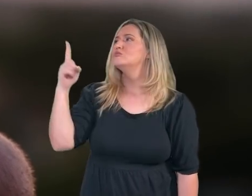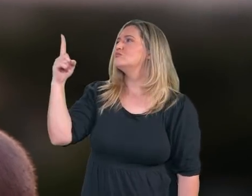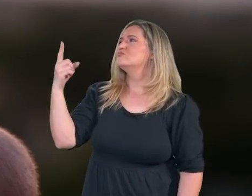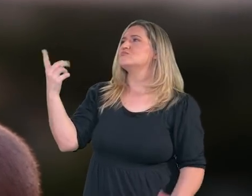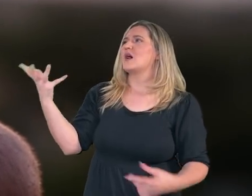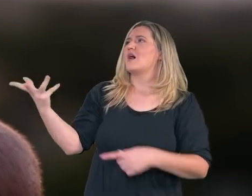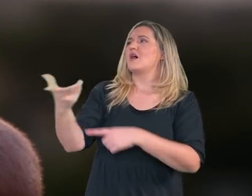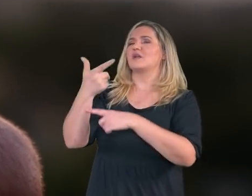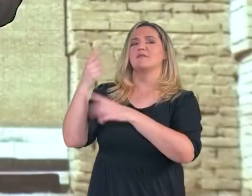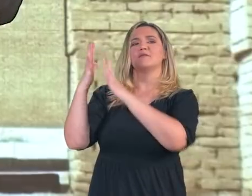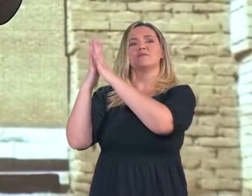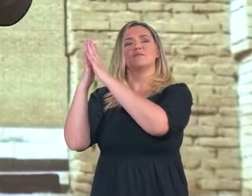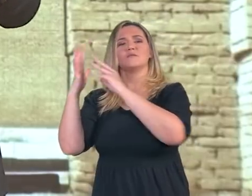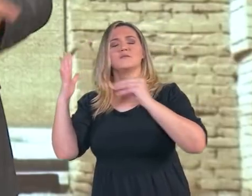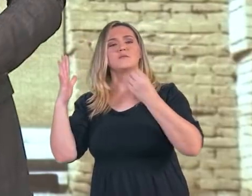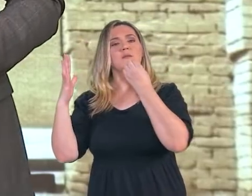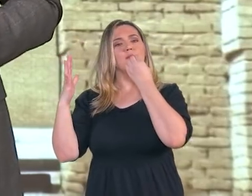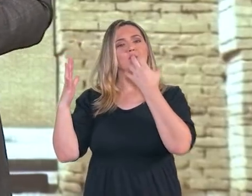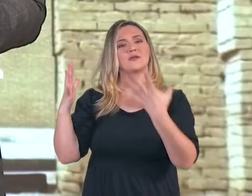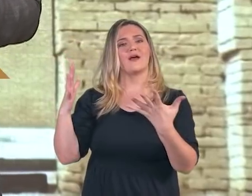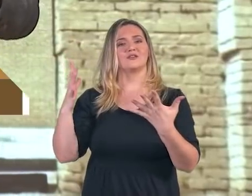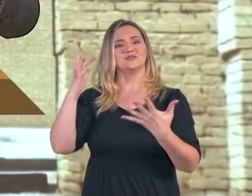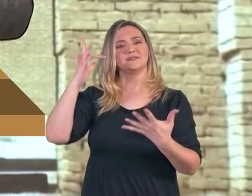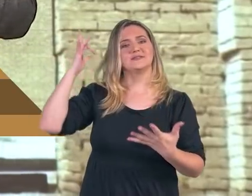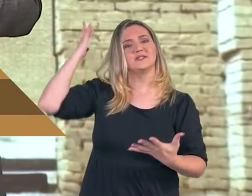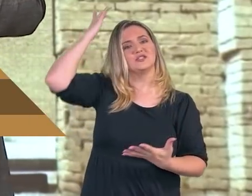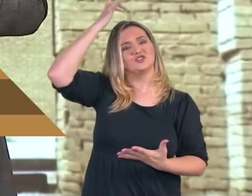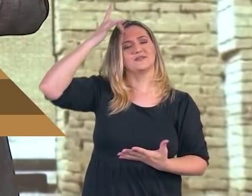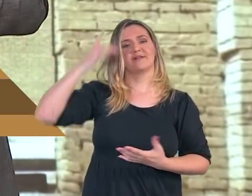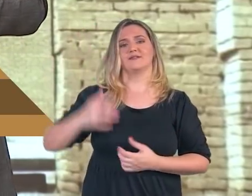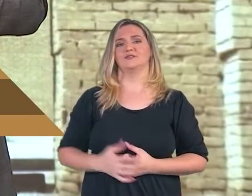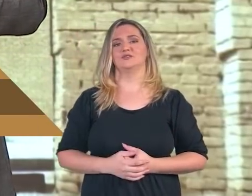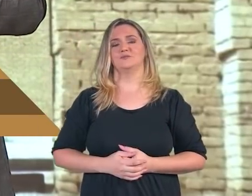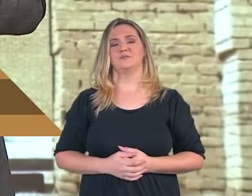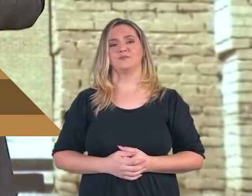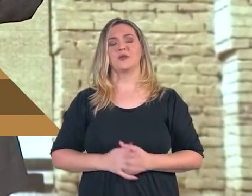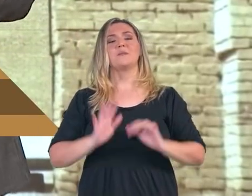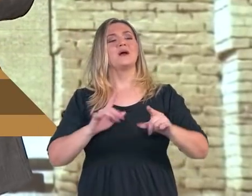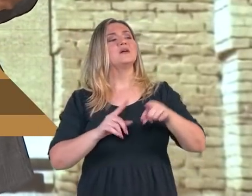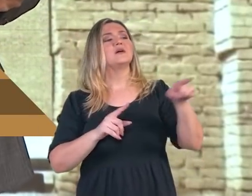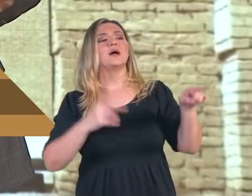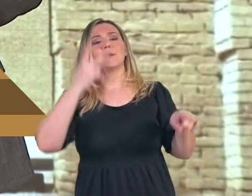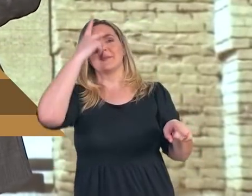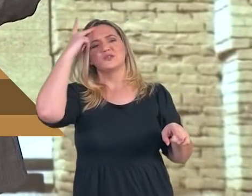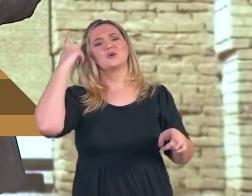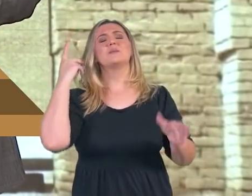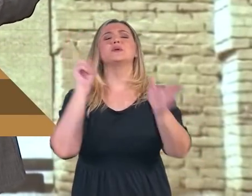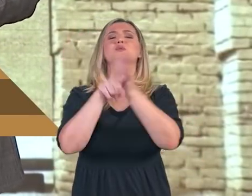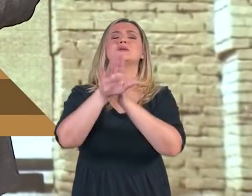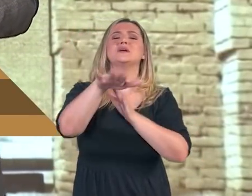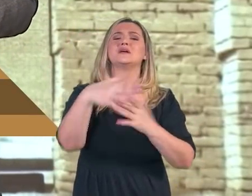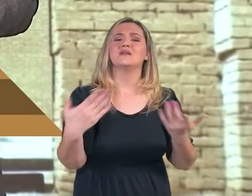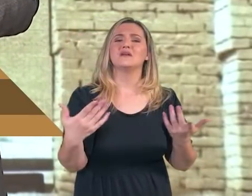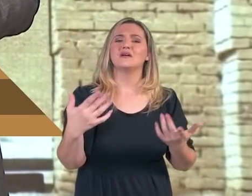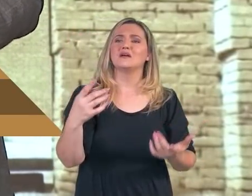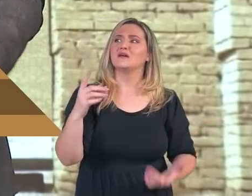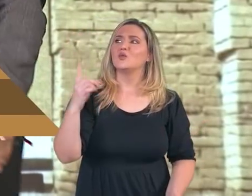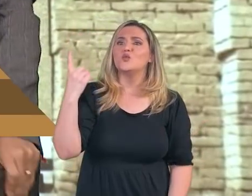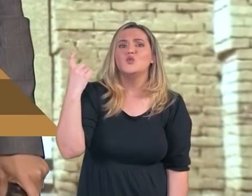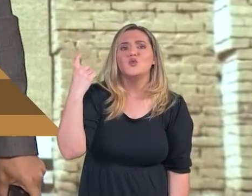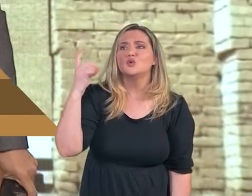e santidade. Mas se assim for, alguém poderia me perguntar, bom, então quem seria santo se não